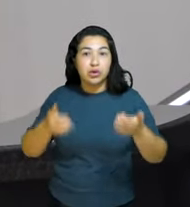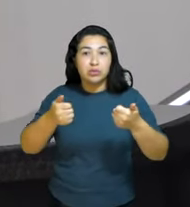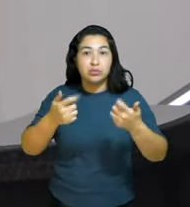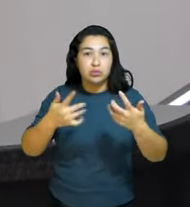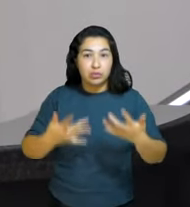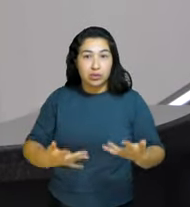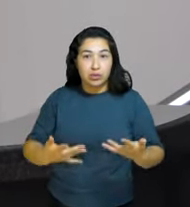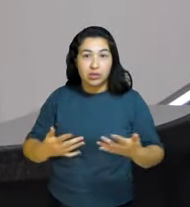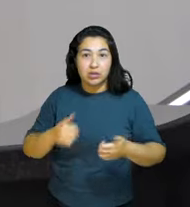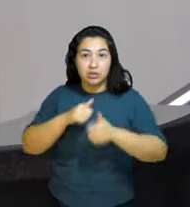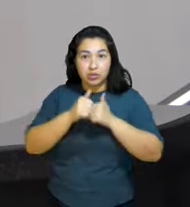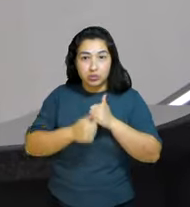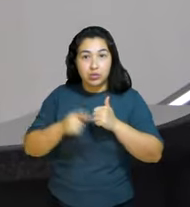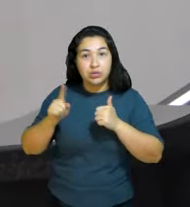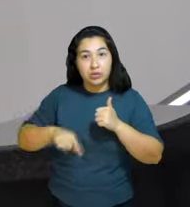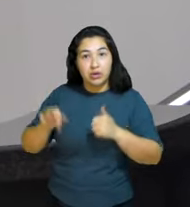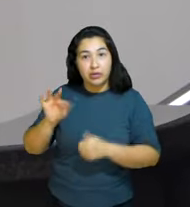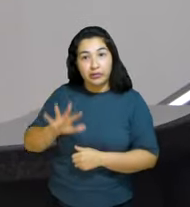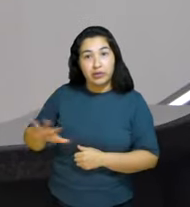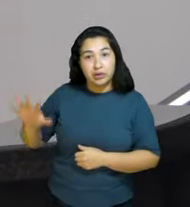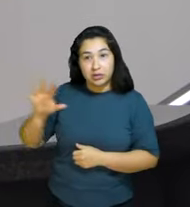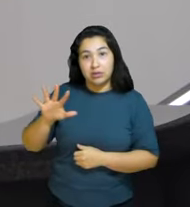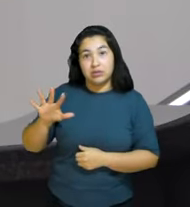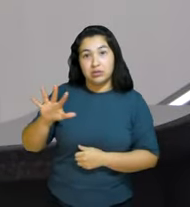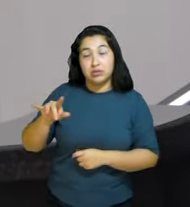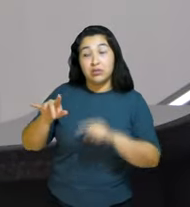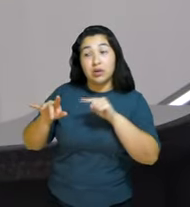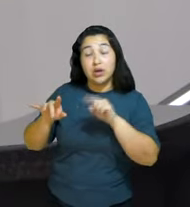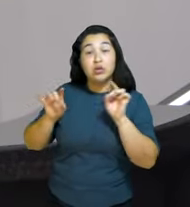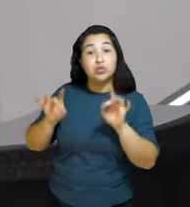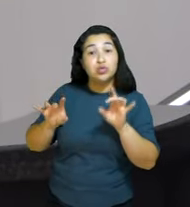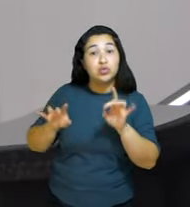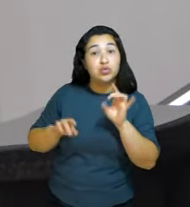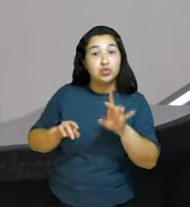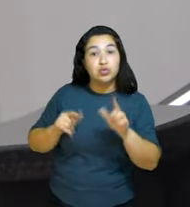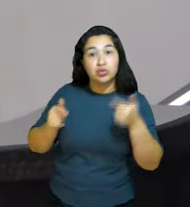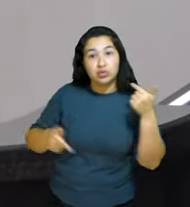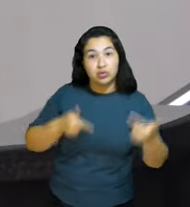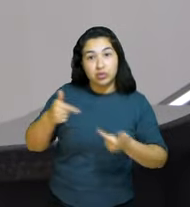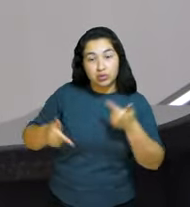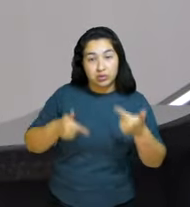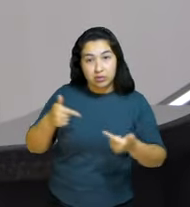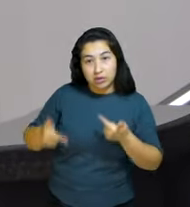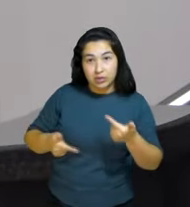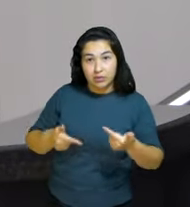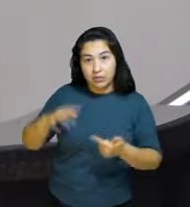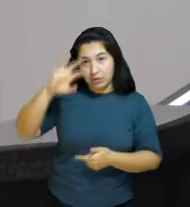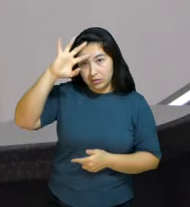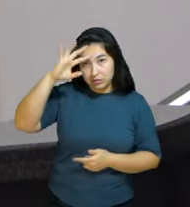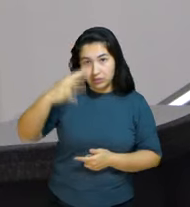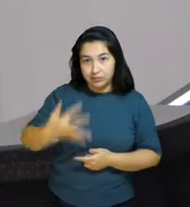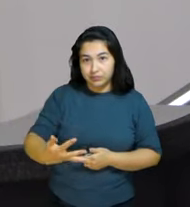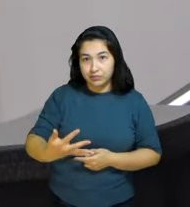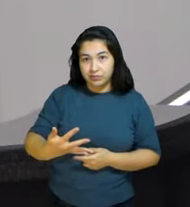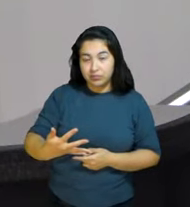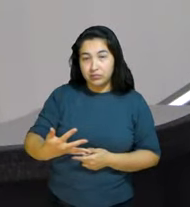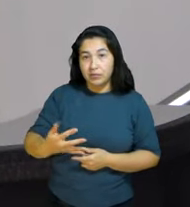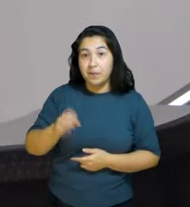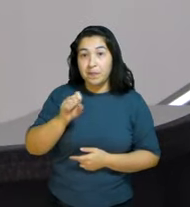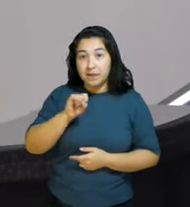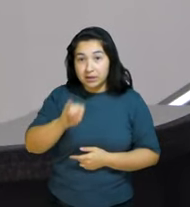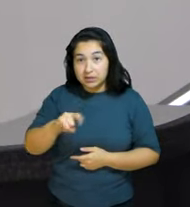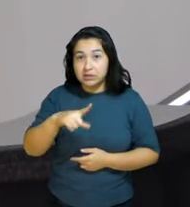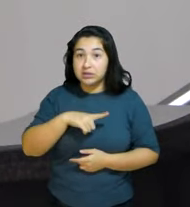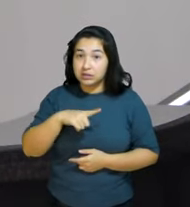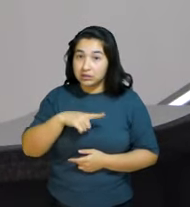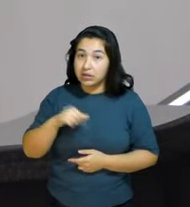ele é federativo. Uma federação ela só pode atuar, os resultados só podem ser homologados se tiver uma